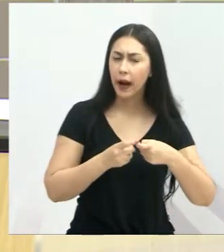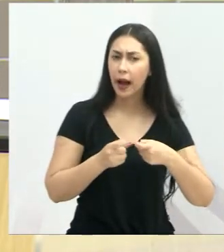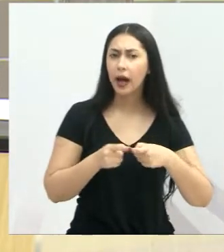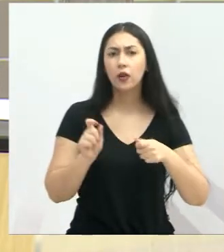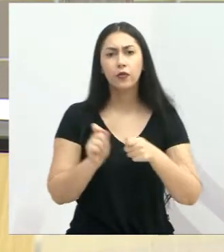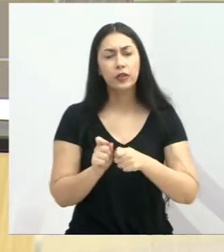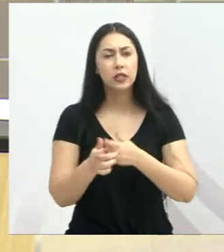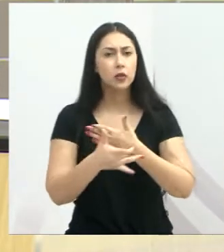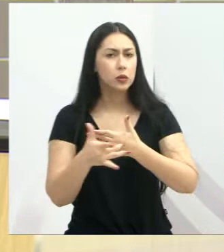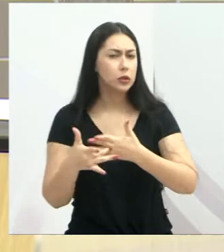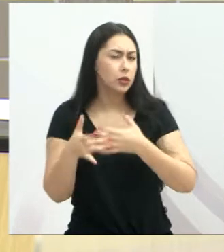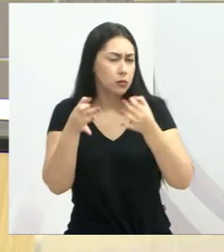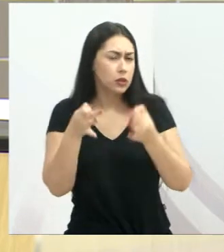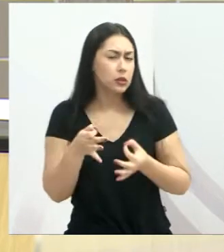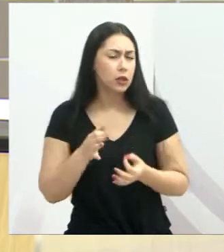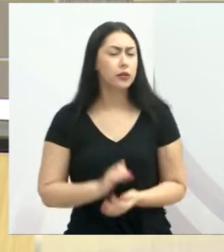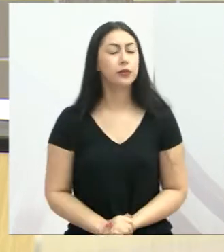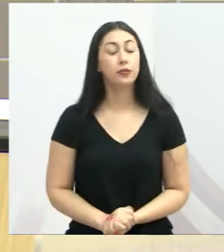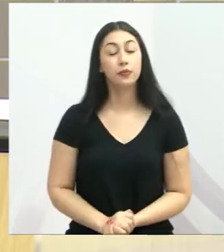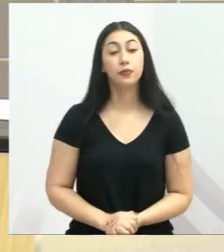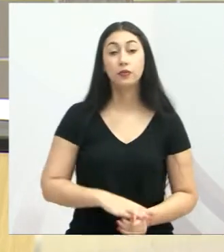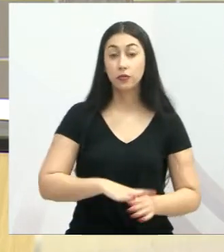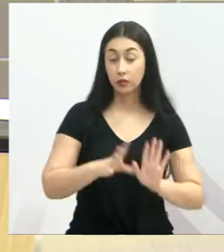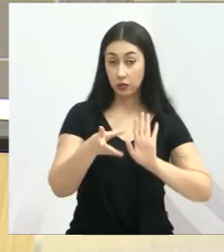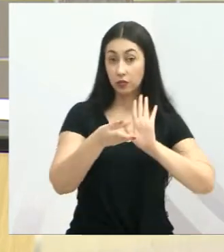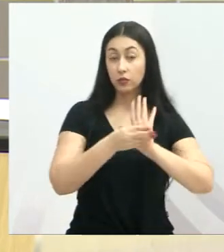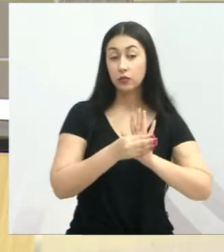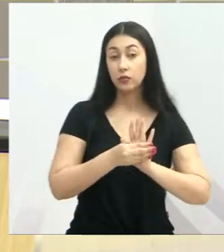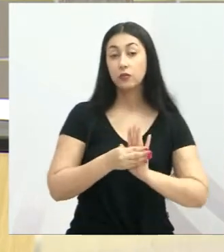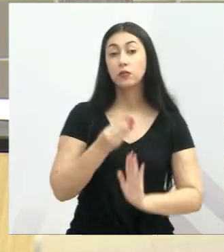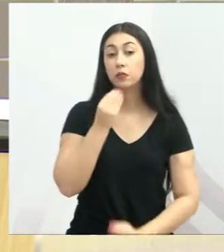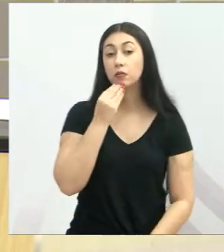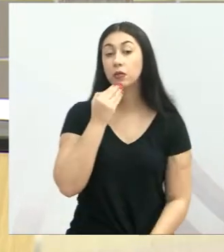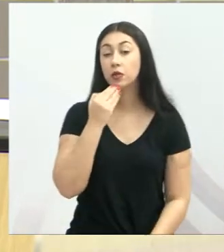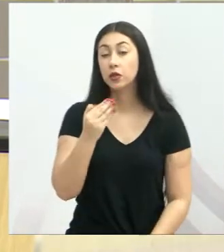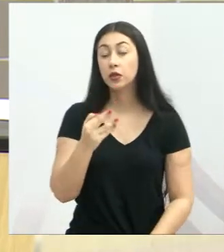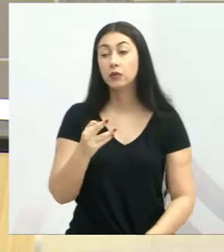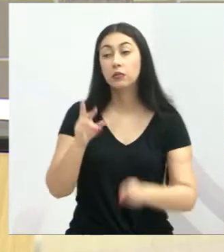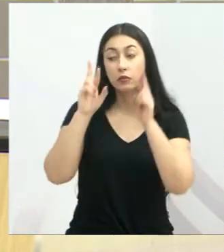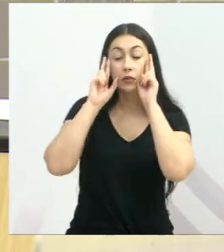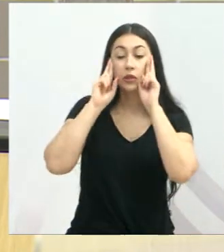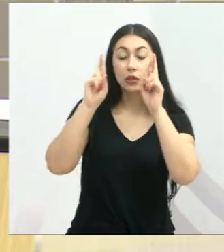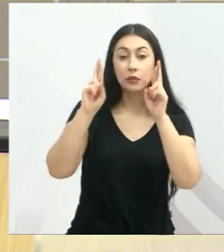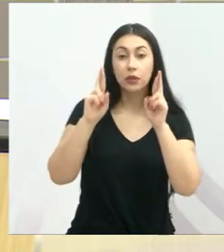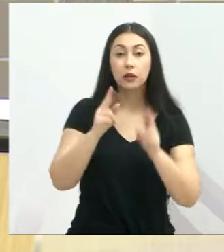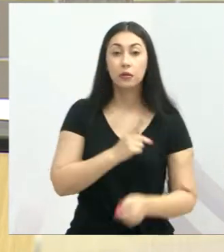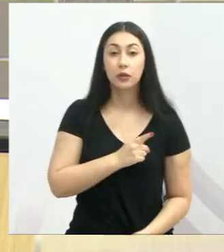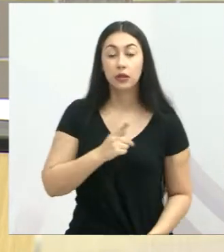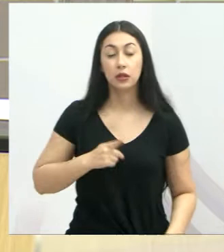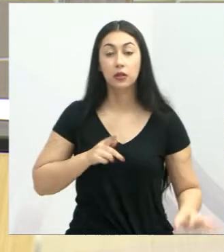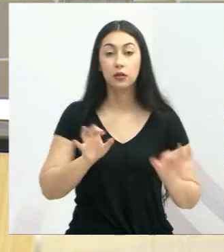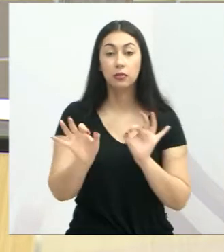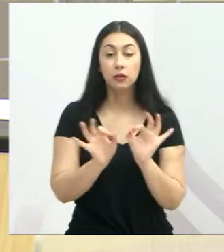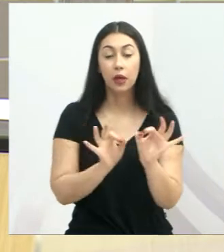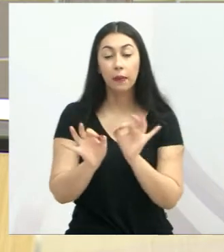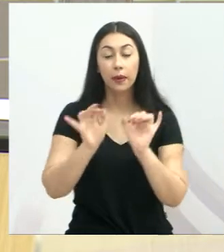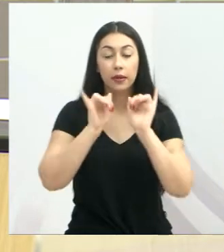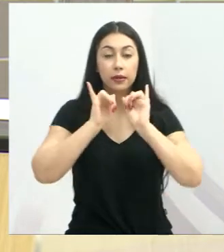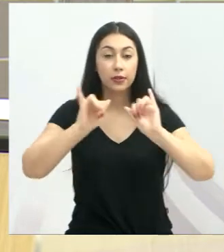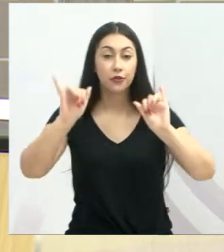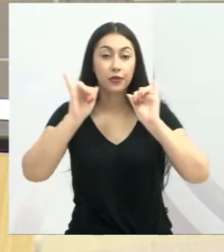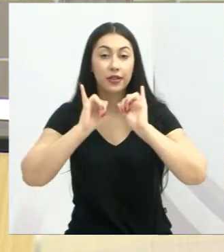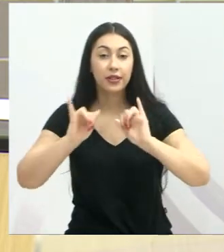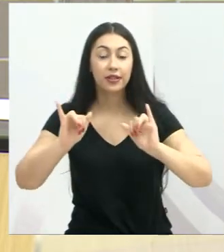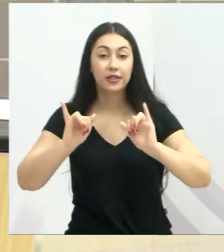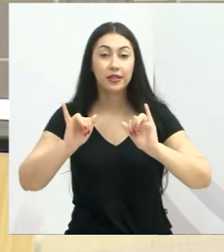atento à própria saúde. Feito esse registro, respeitosamente requeremos, presidente dessa casa, que sejam adotadas as providências habituais para a